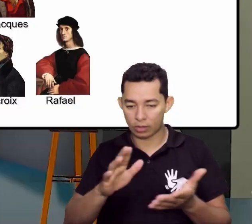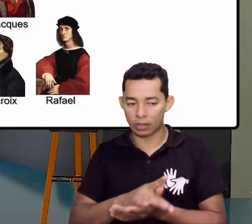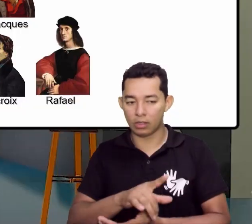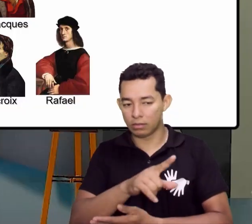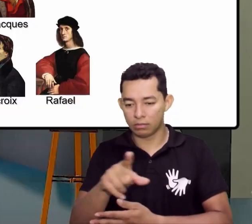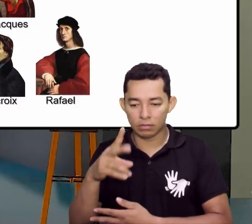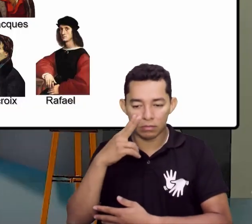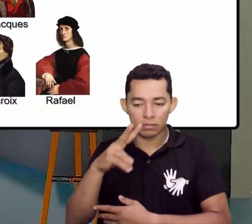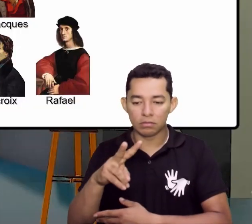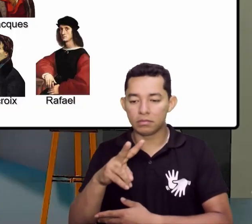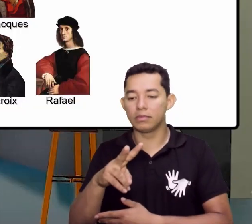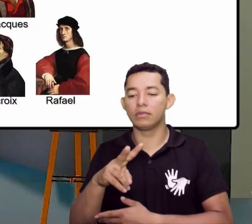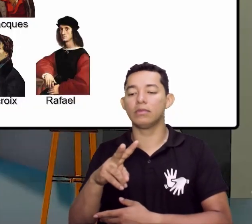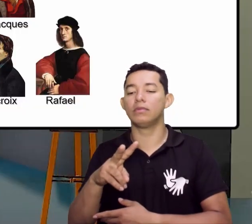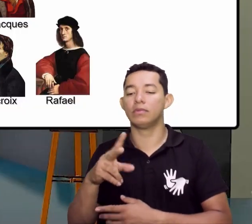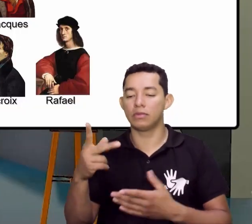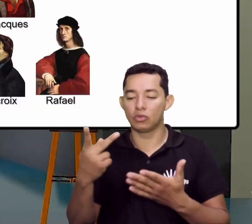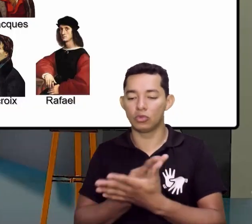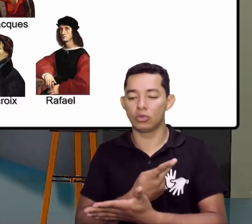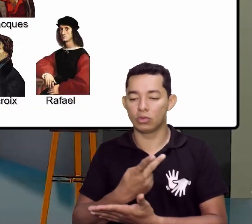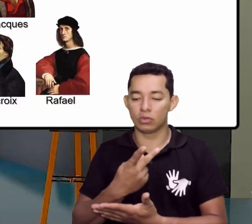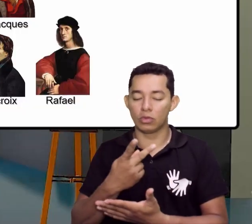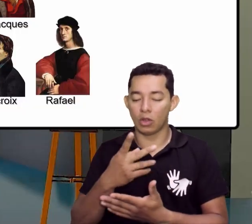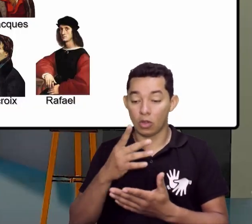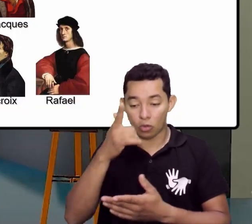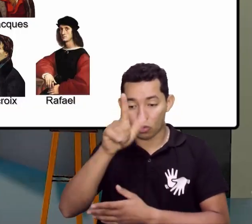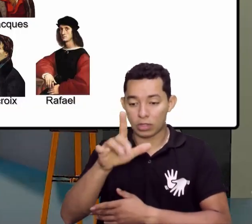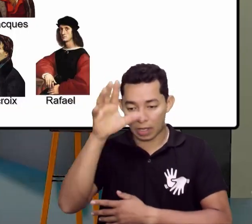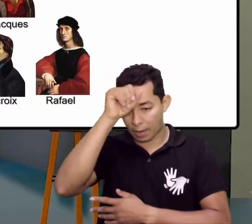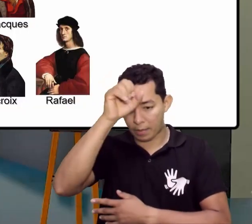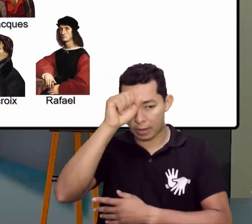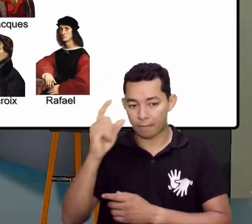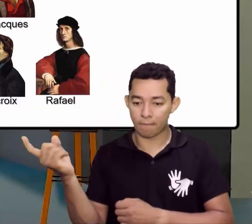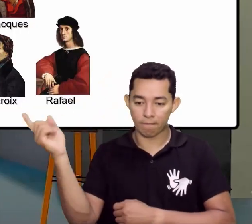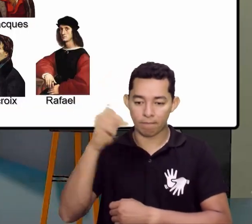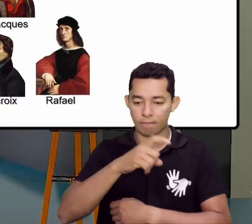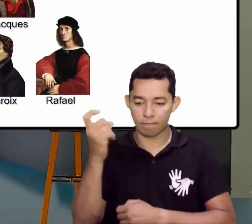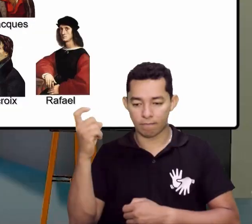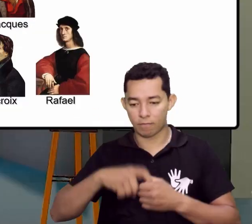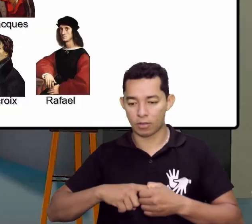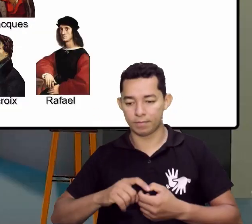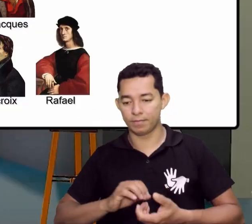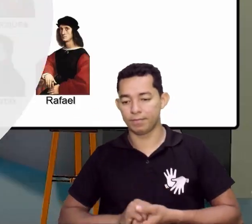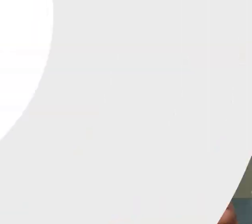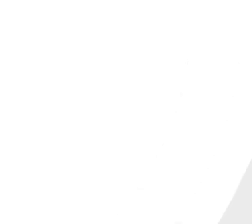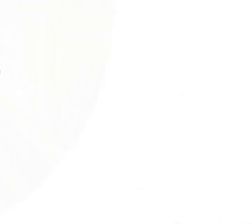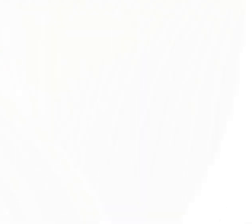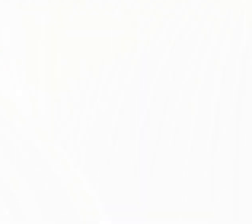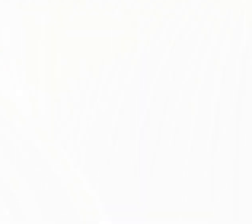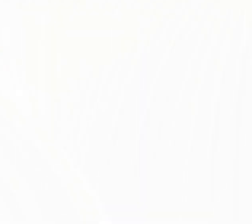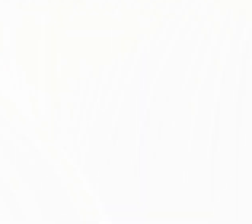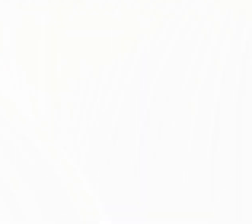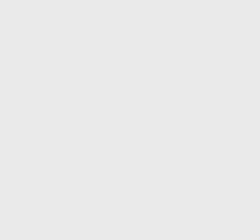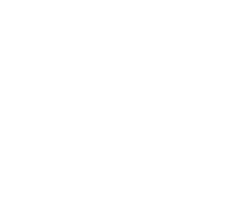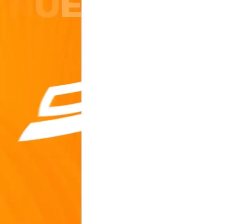vocês guardaram sobre esses eventos. Esses eventos. Pá? Valeu?